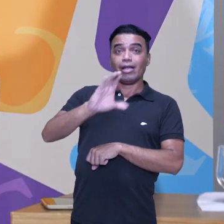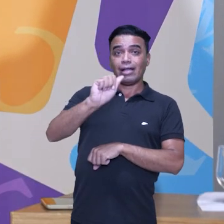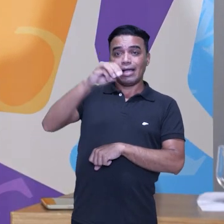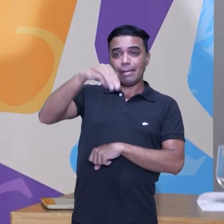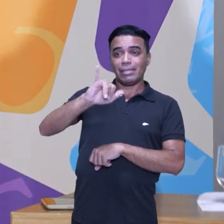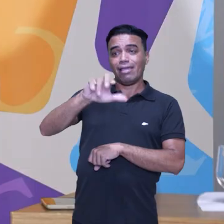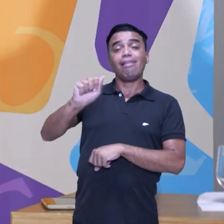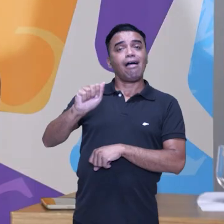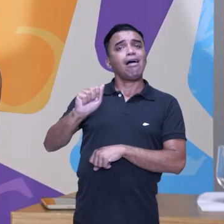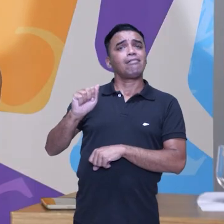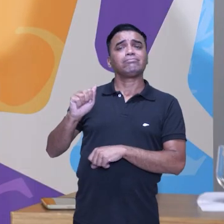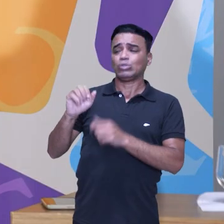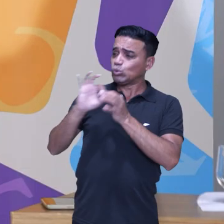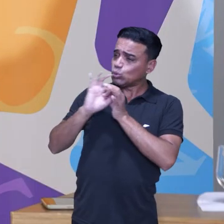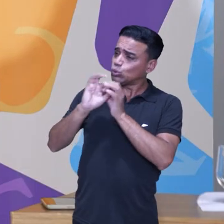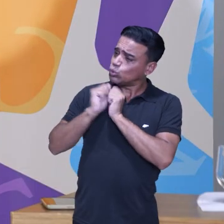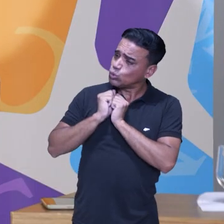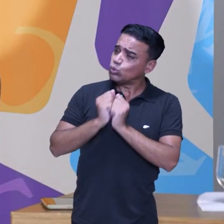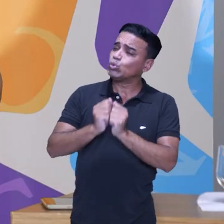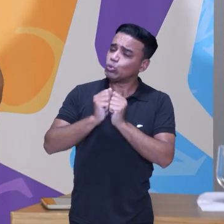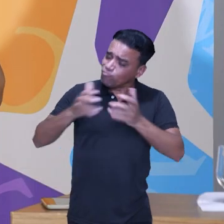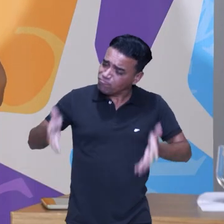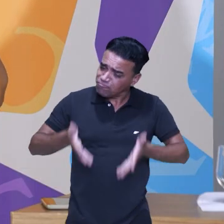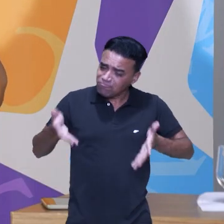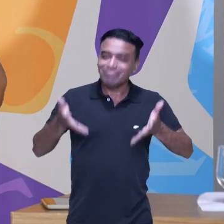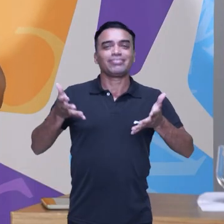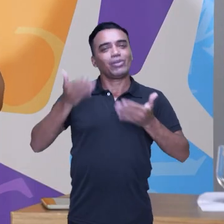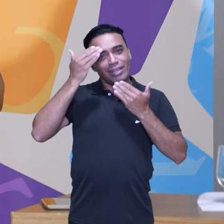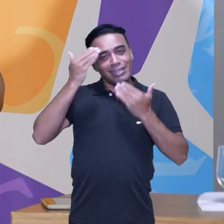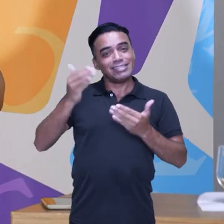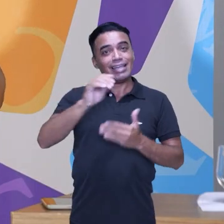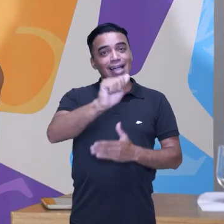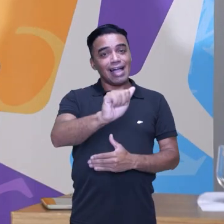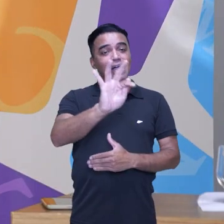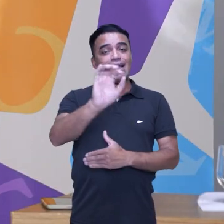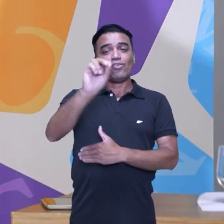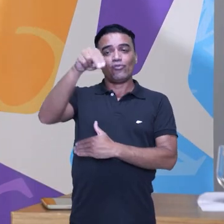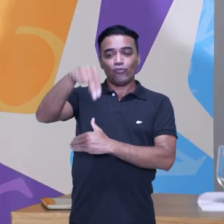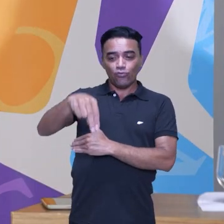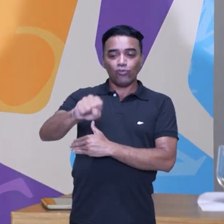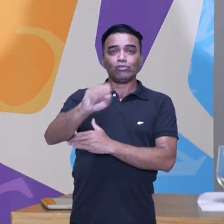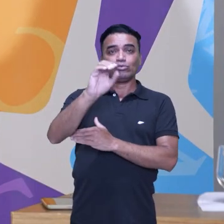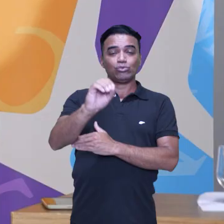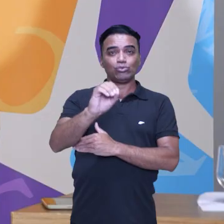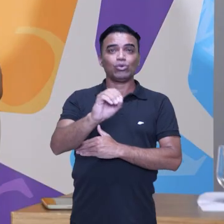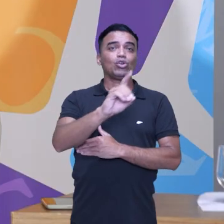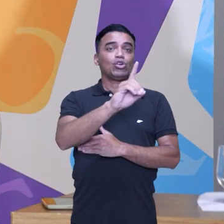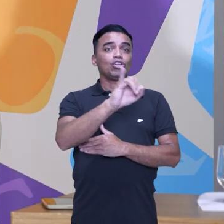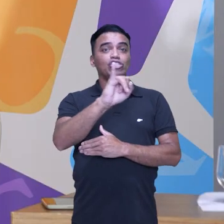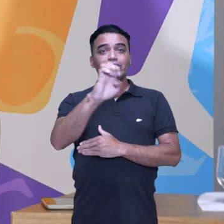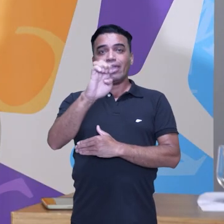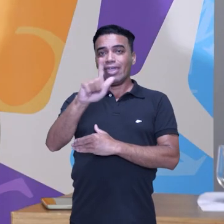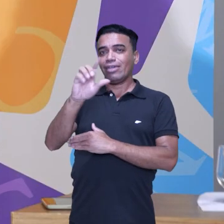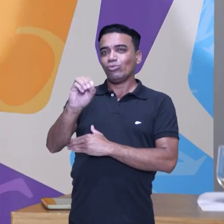esse legado com muito entusiasmo. Então, eu queria agradecer muito ao Afonso, ao Diego, que está aqui com a gente, que é do museu, que vou